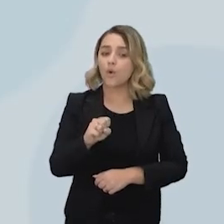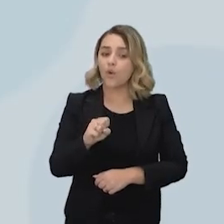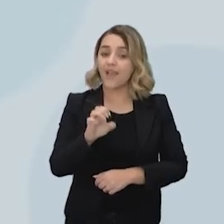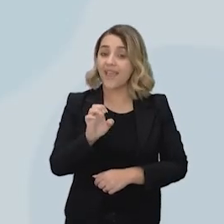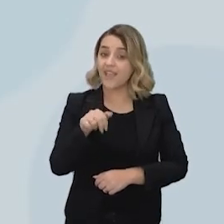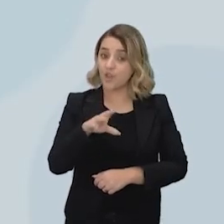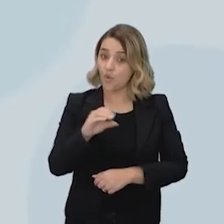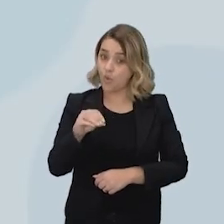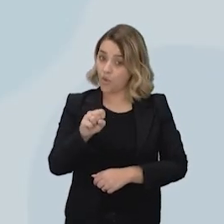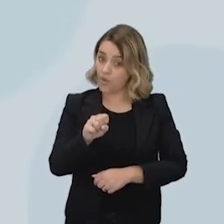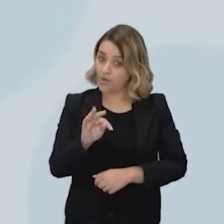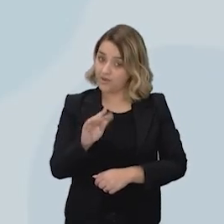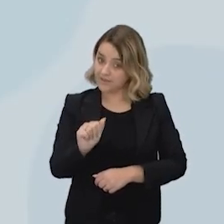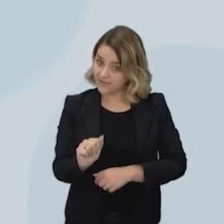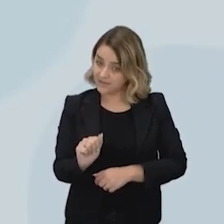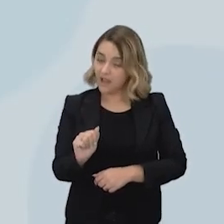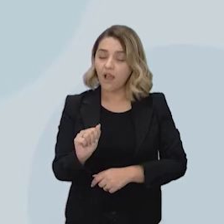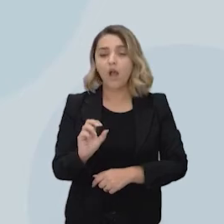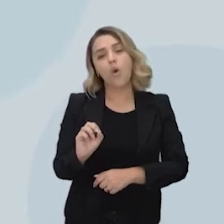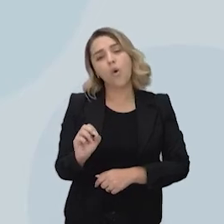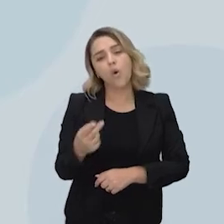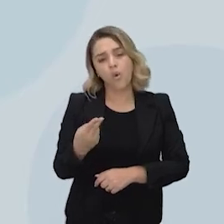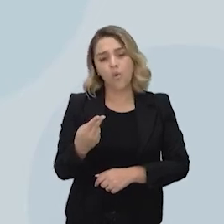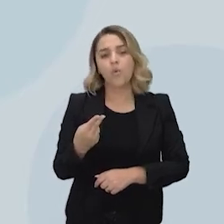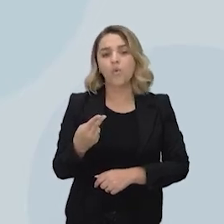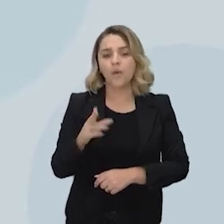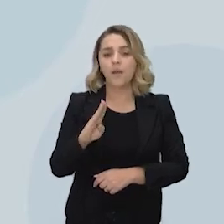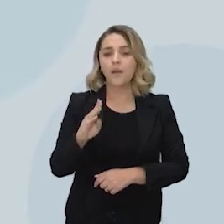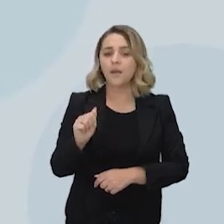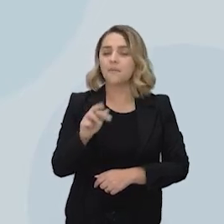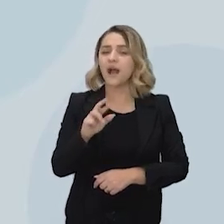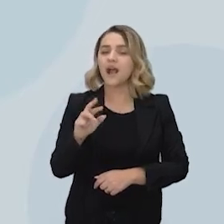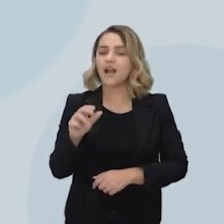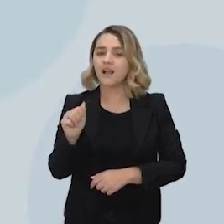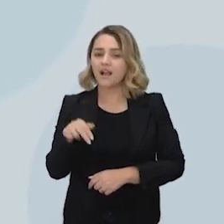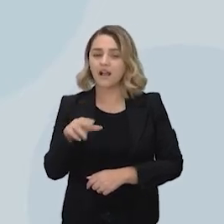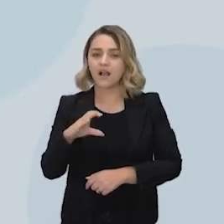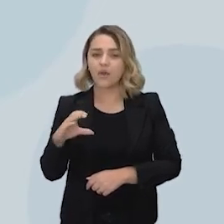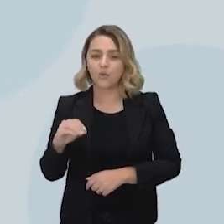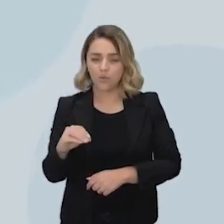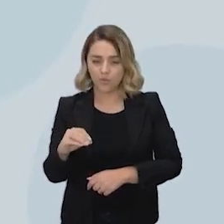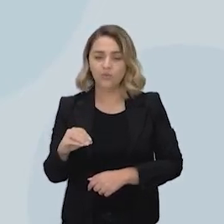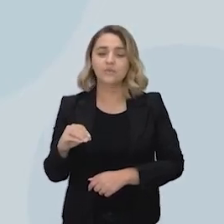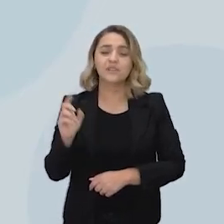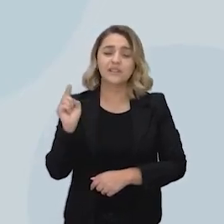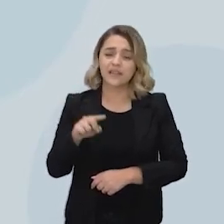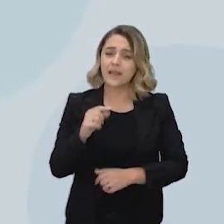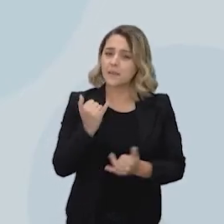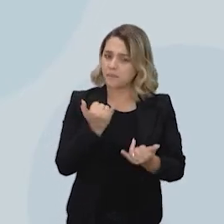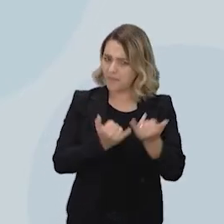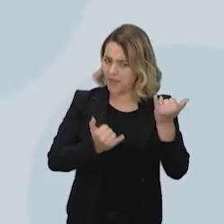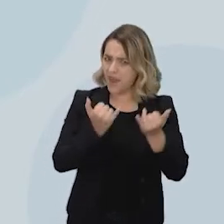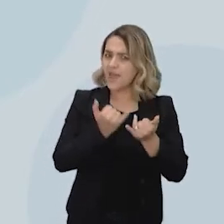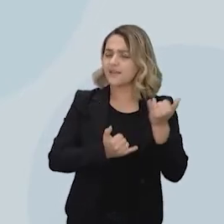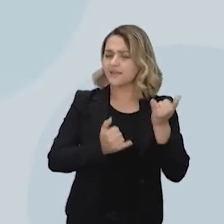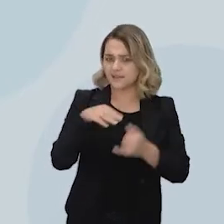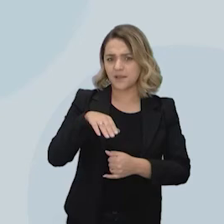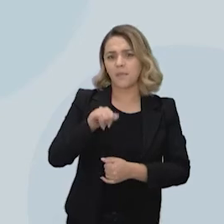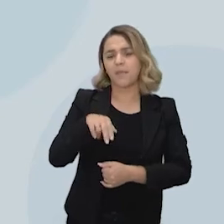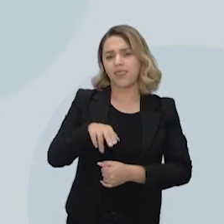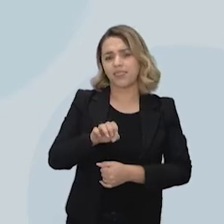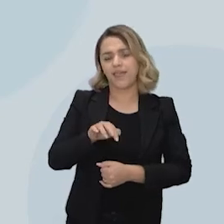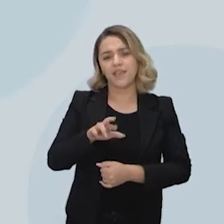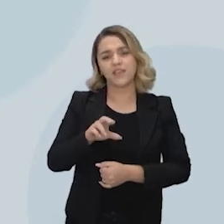ele também é um forno que vai ter, em termos de rendimento, é bem parecido aí com o mineirinho, bem parecido também